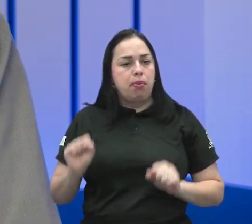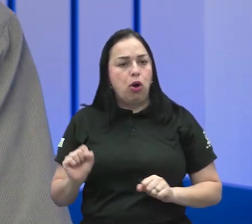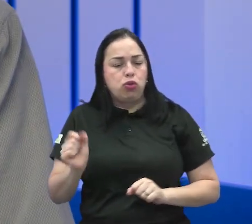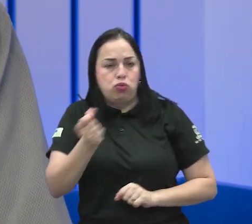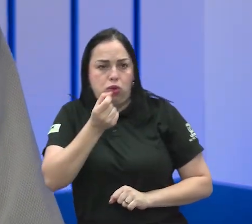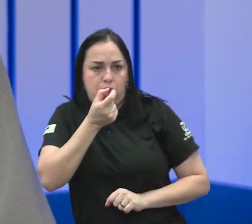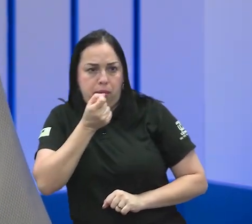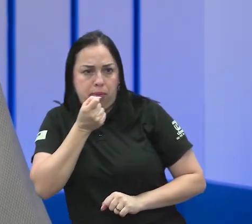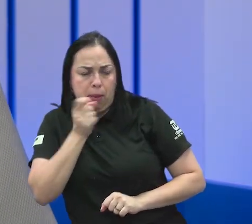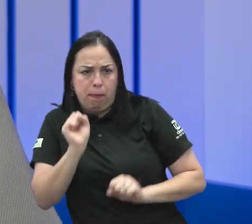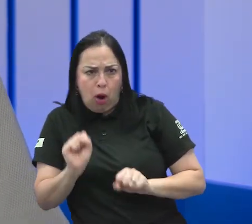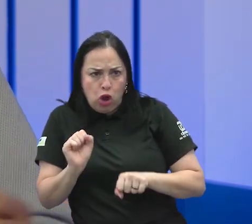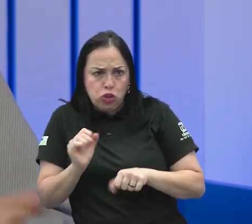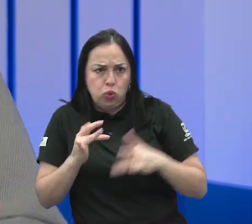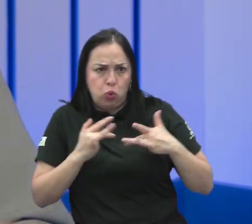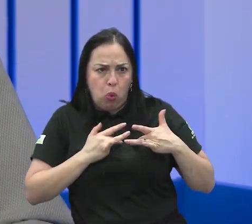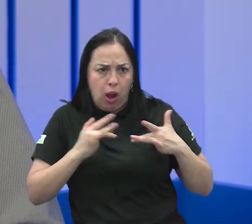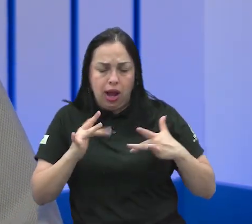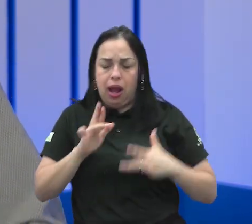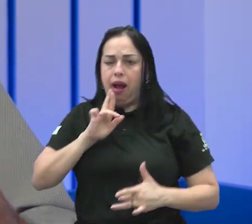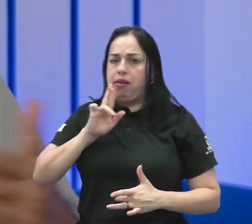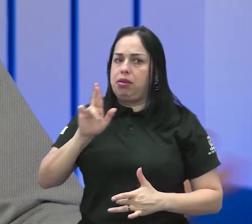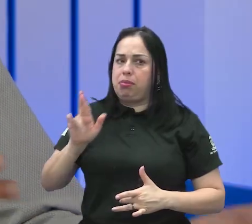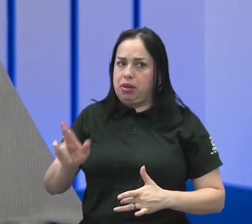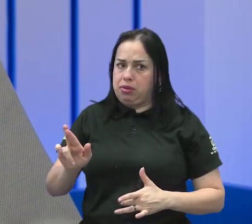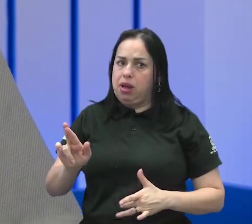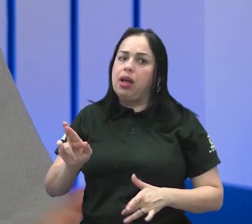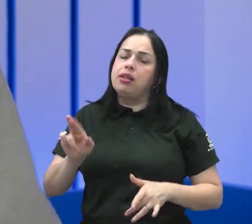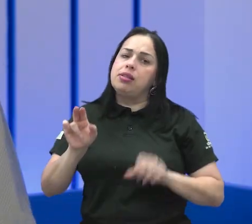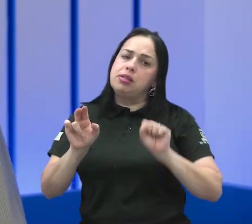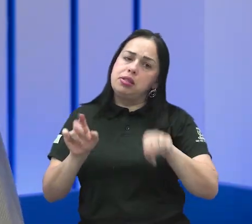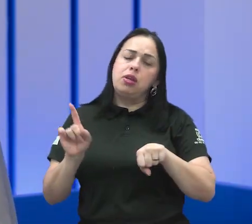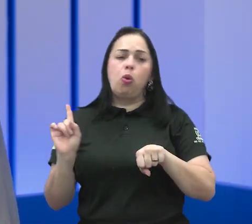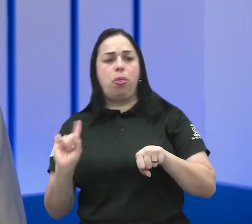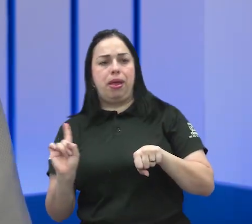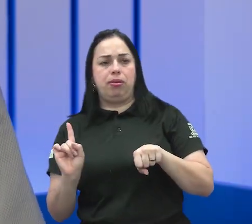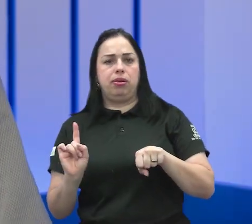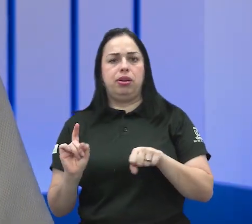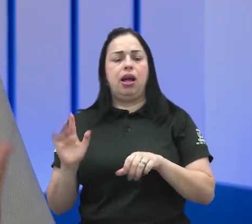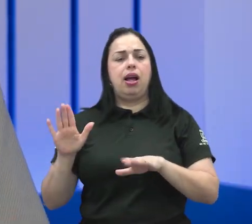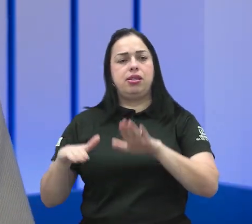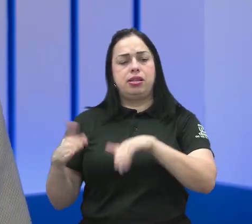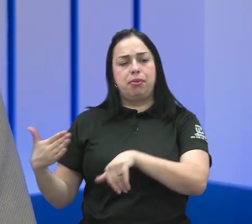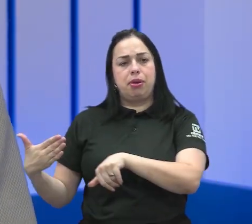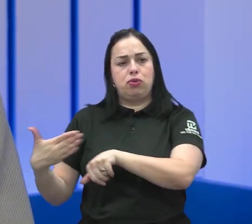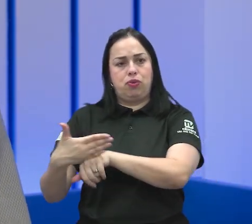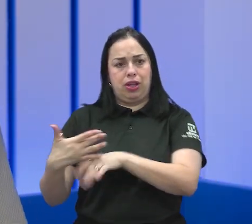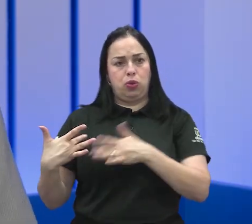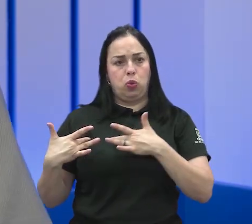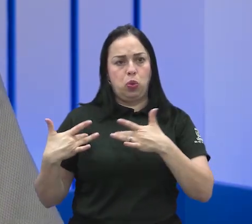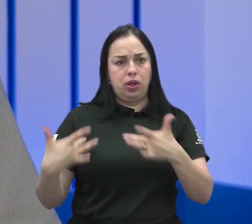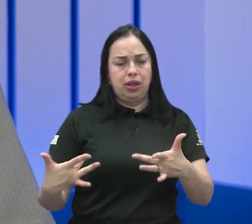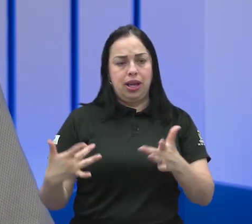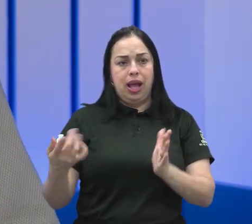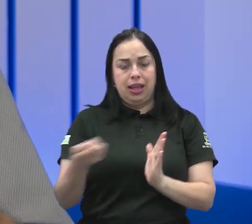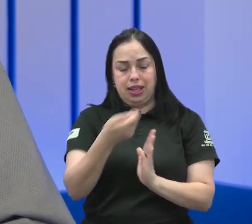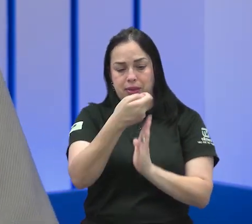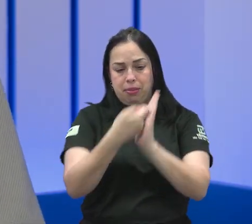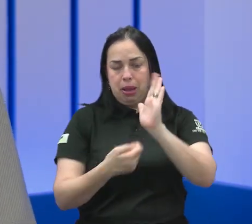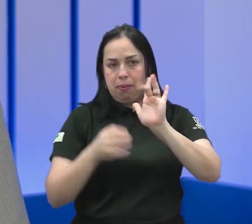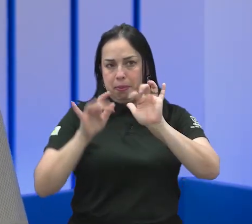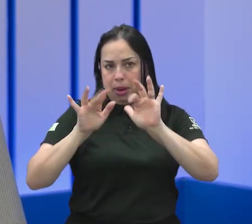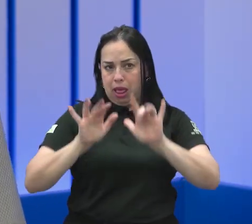eu faço uso desse medicamento, porque daí a gente já responde, olha, você está apto a doar ou não. Porque quando a pessoa vai doar, ela